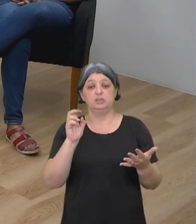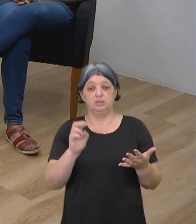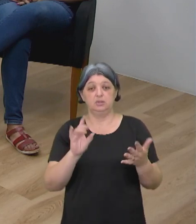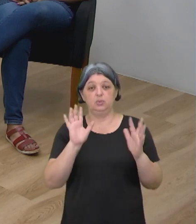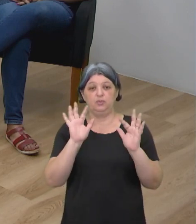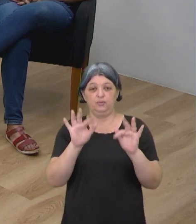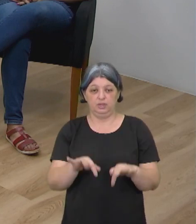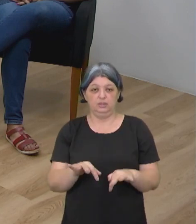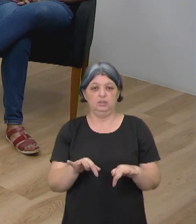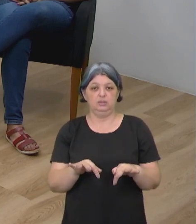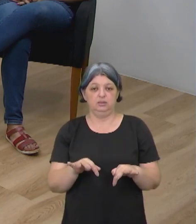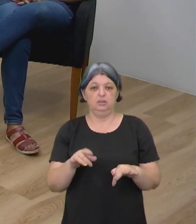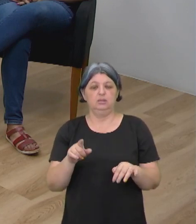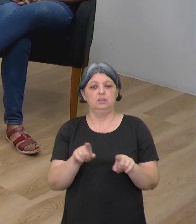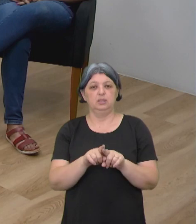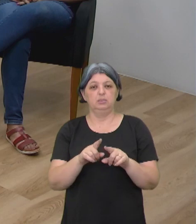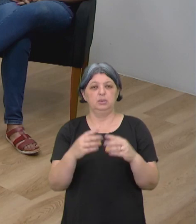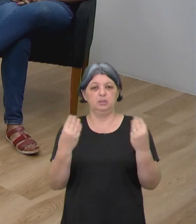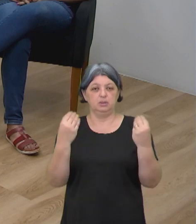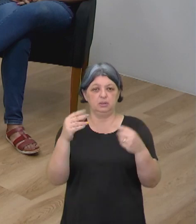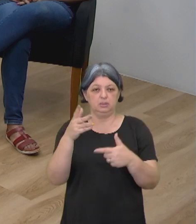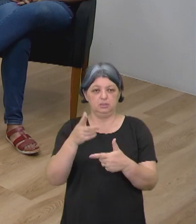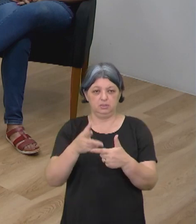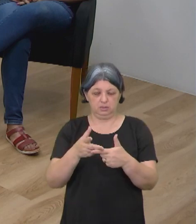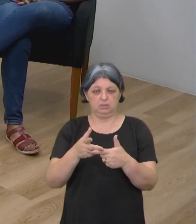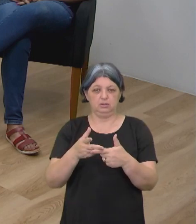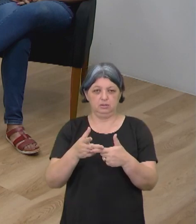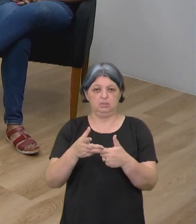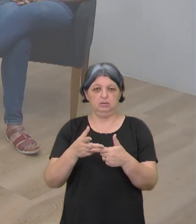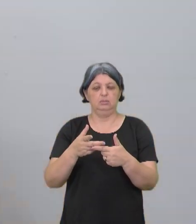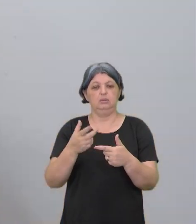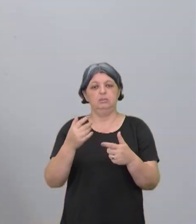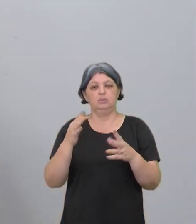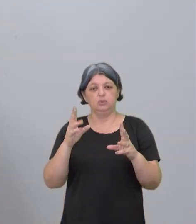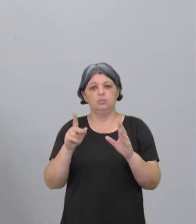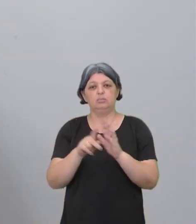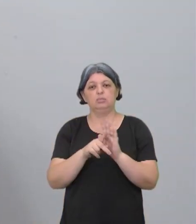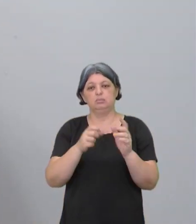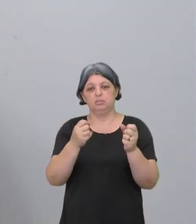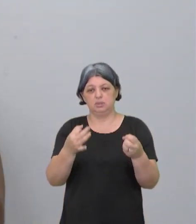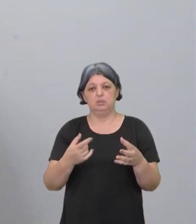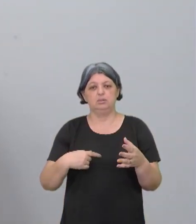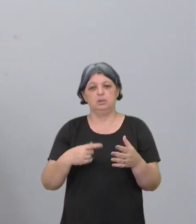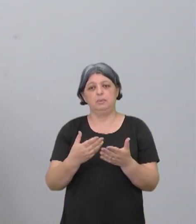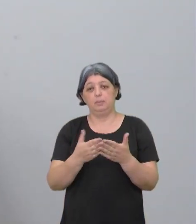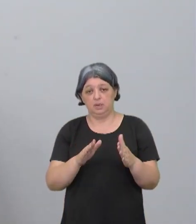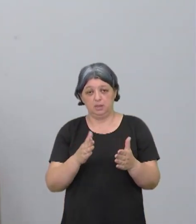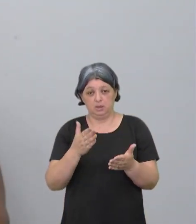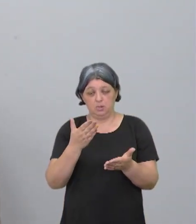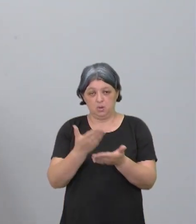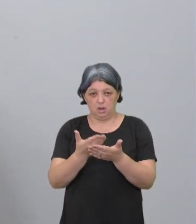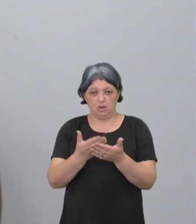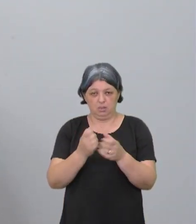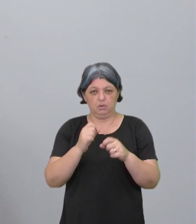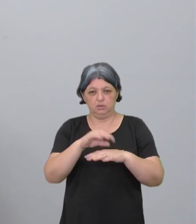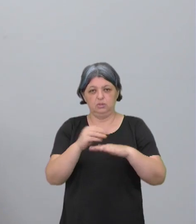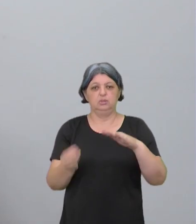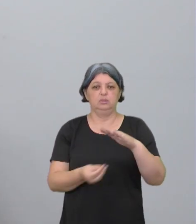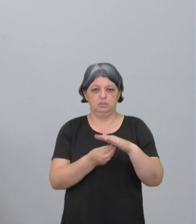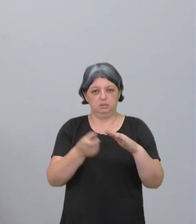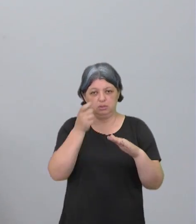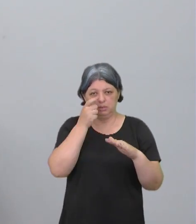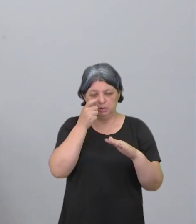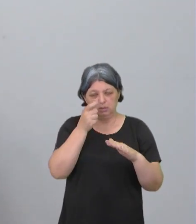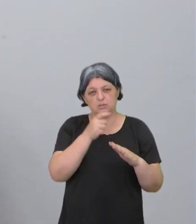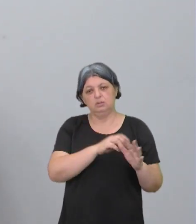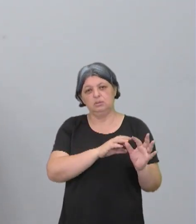finalização. E aí eu coloquei também um vídeo da nossa externa para os nossos estudantes. E aí, se você perder alguma aula, vai lá no repositório e revejam todas as nossas